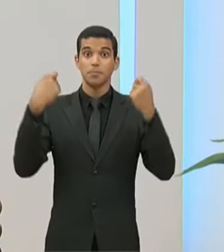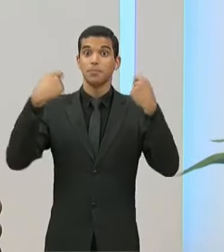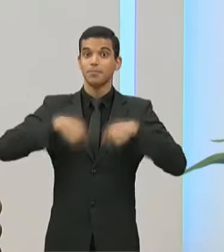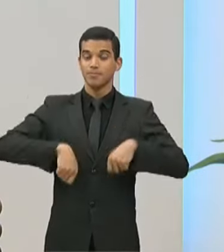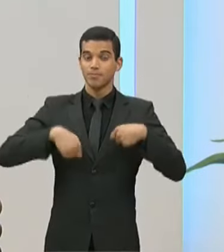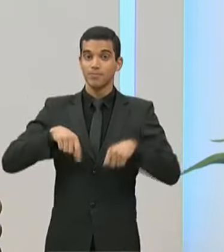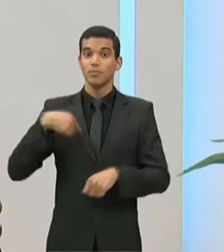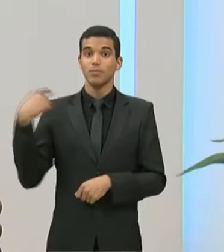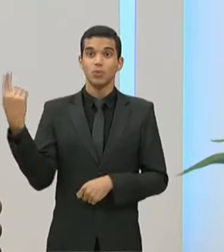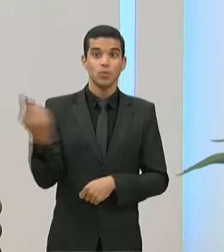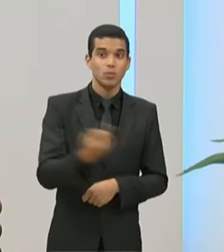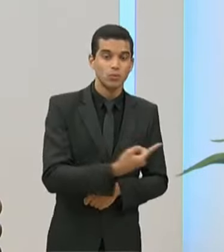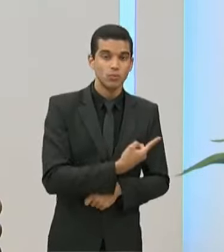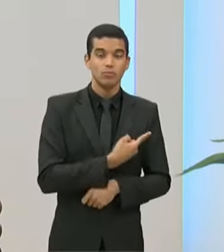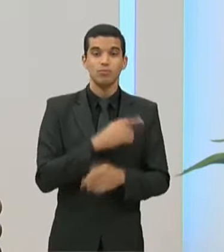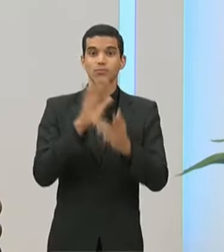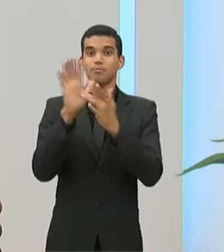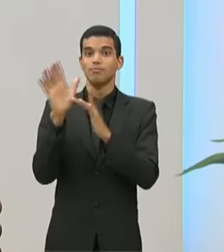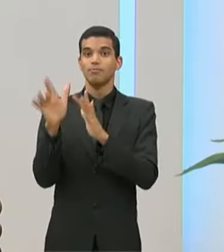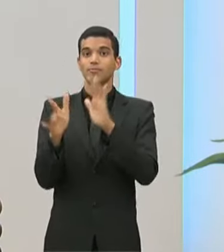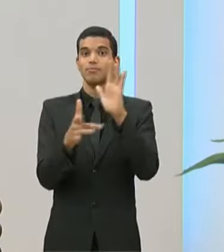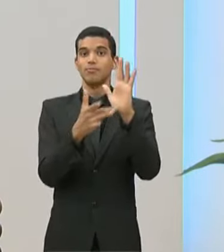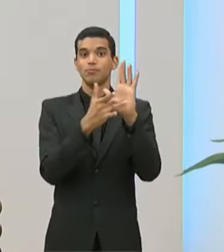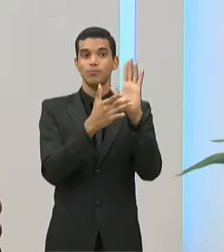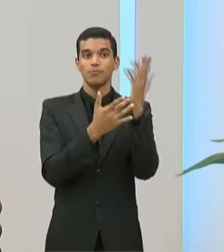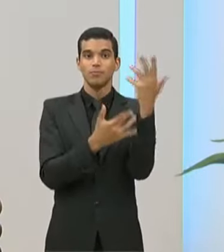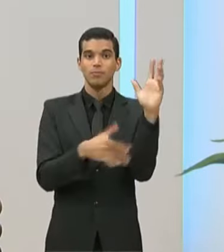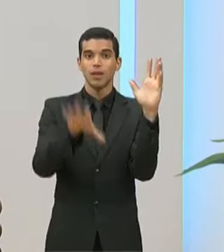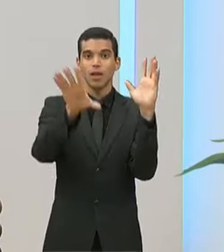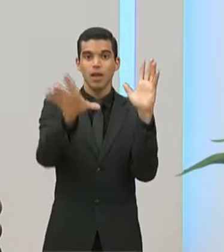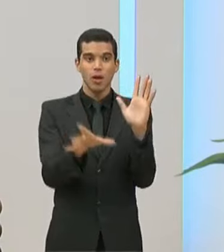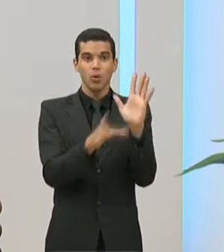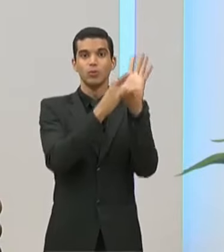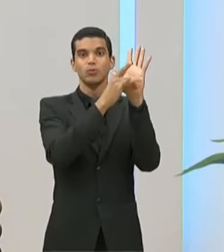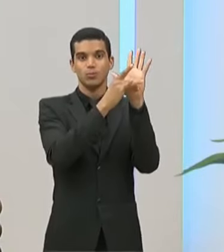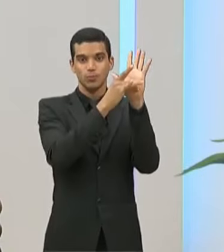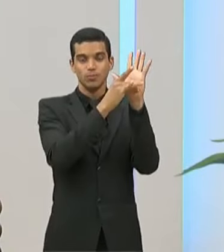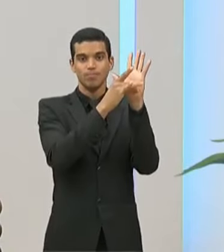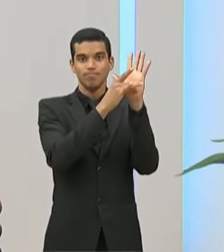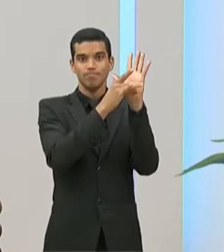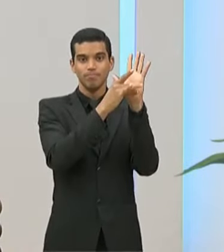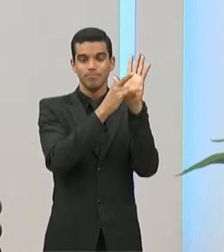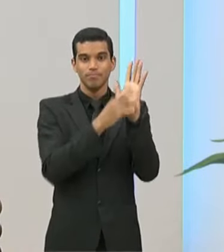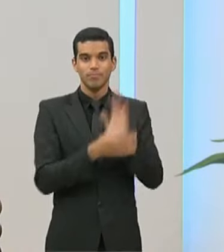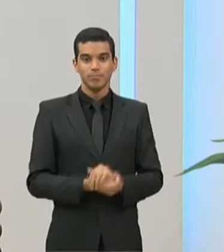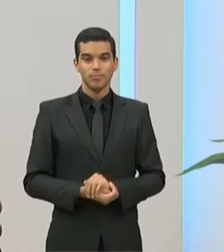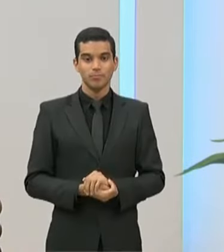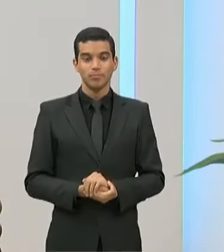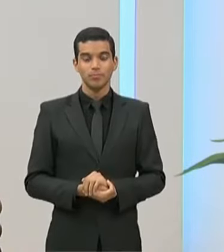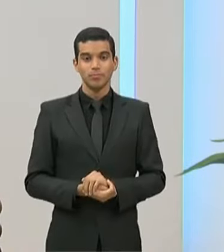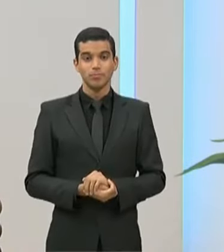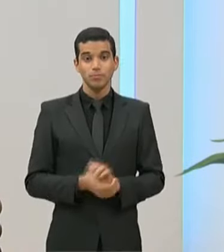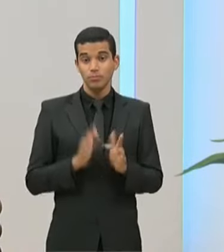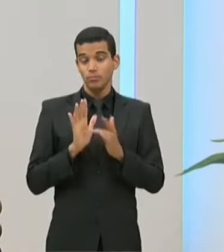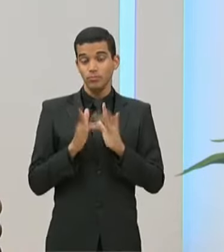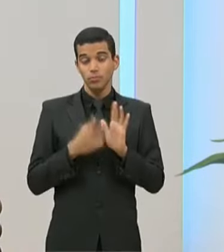em mim. E ele manifesta essa conexão ou essa